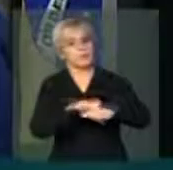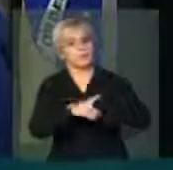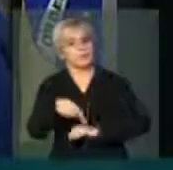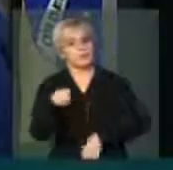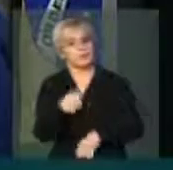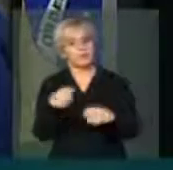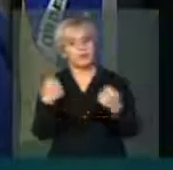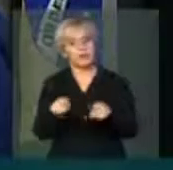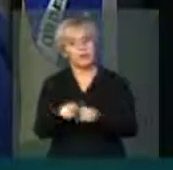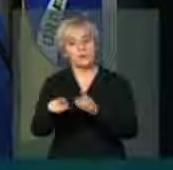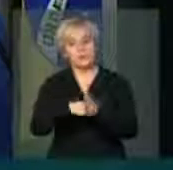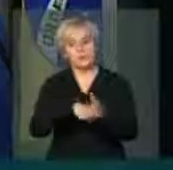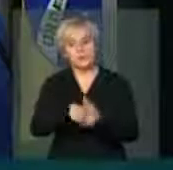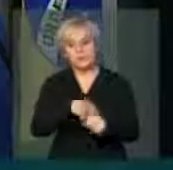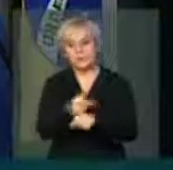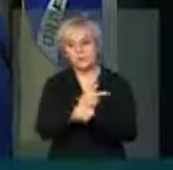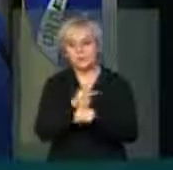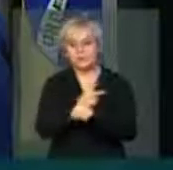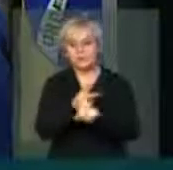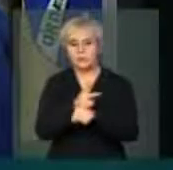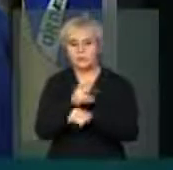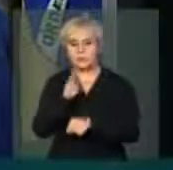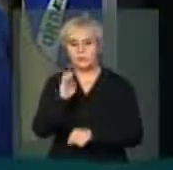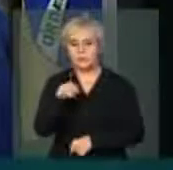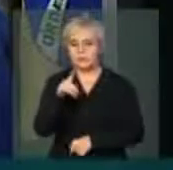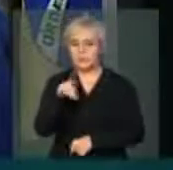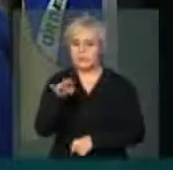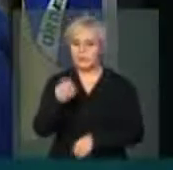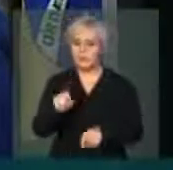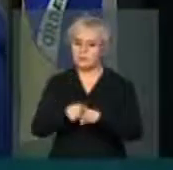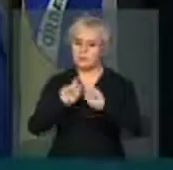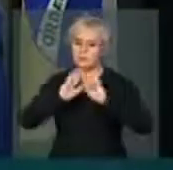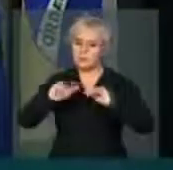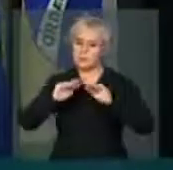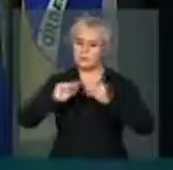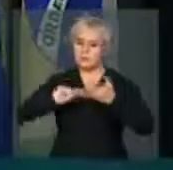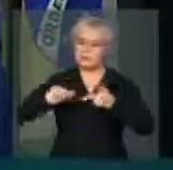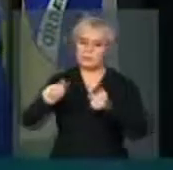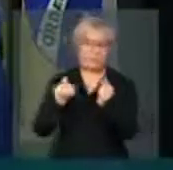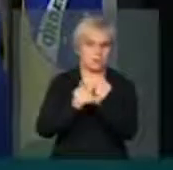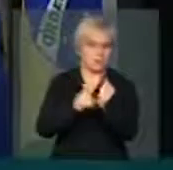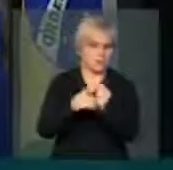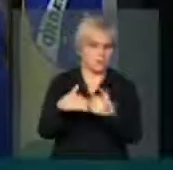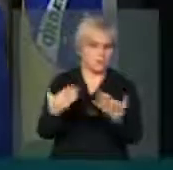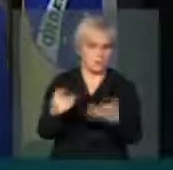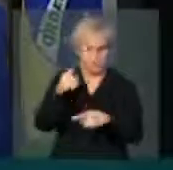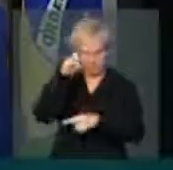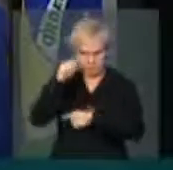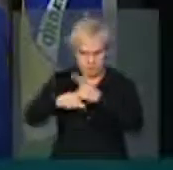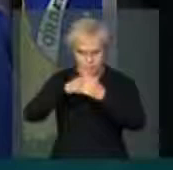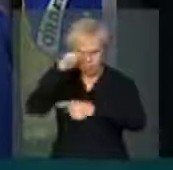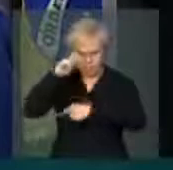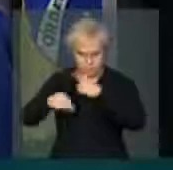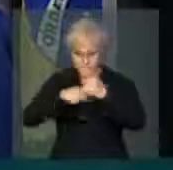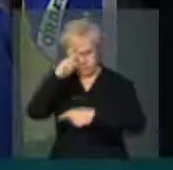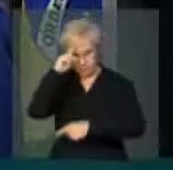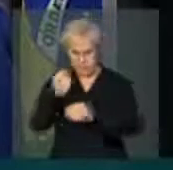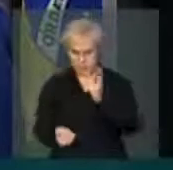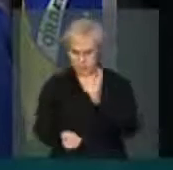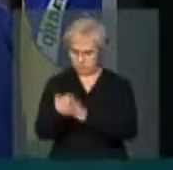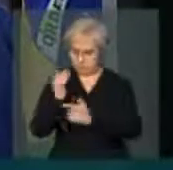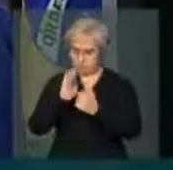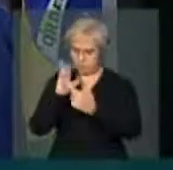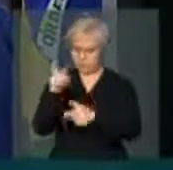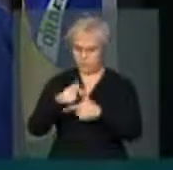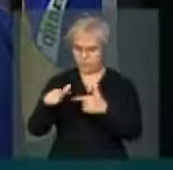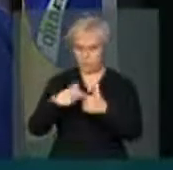ir a fundo na atuação do BNDES e seus empréstimos sigilosos. A cada dia surge um novo problema. Só